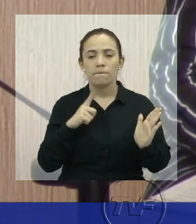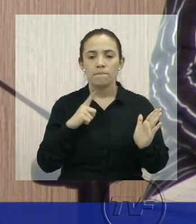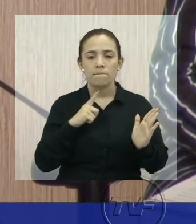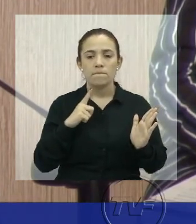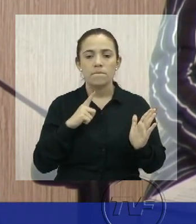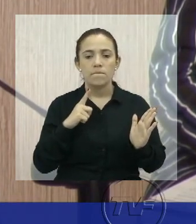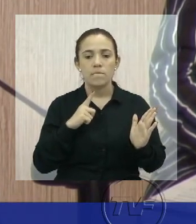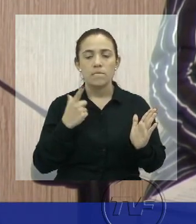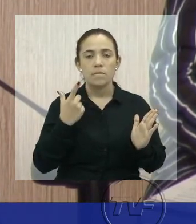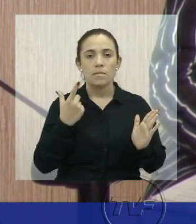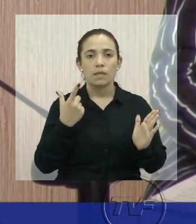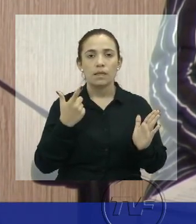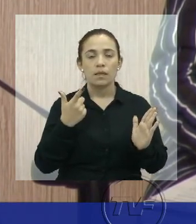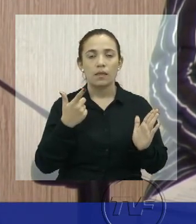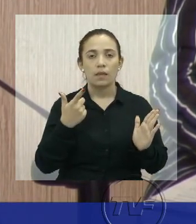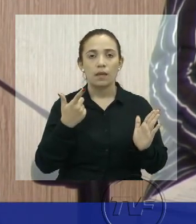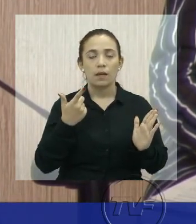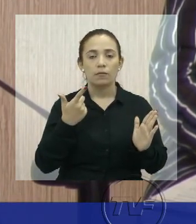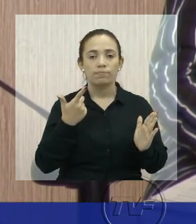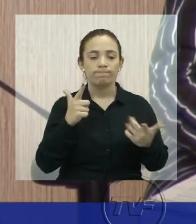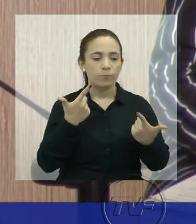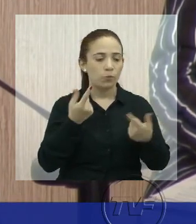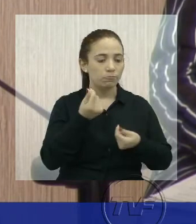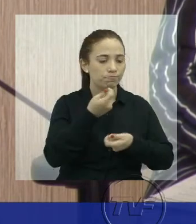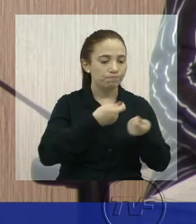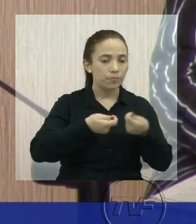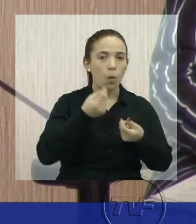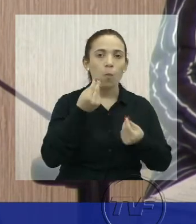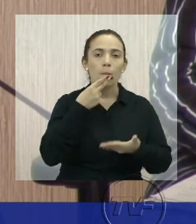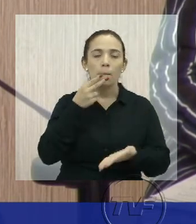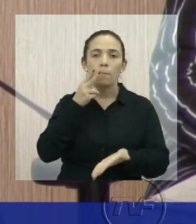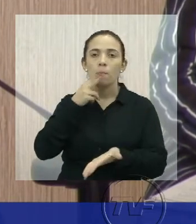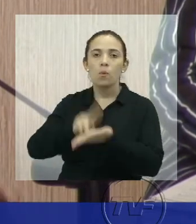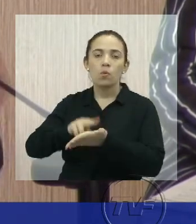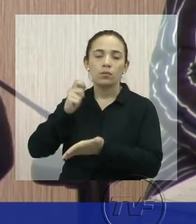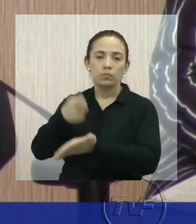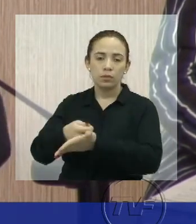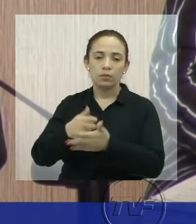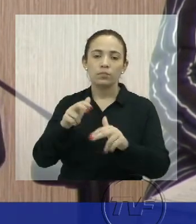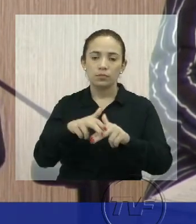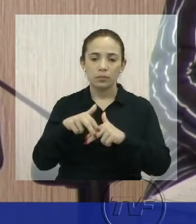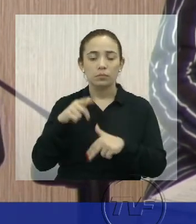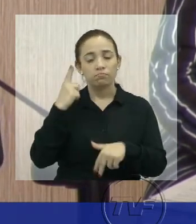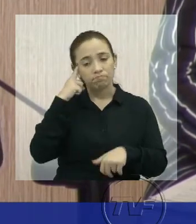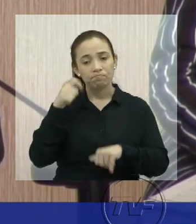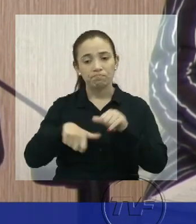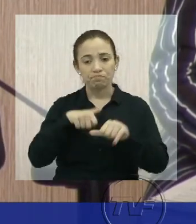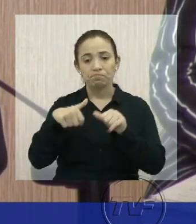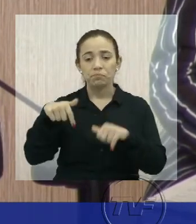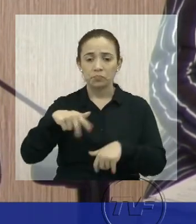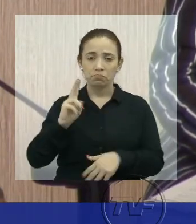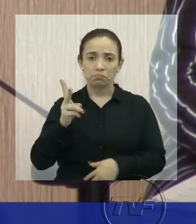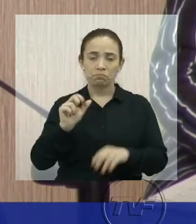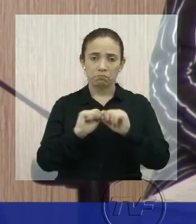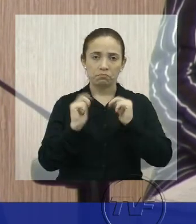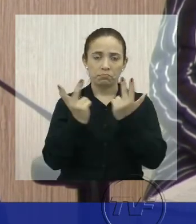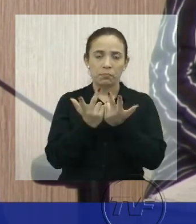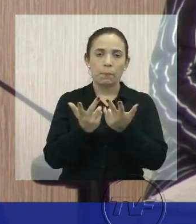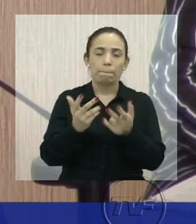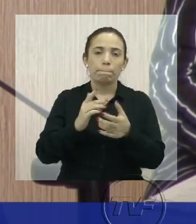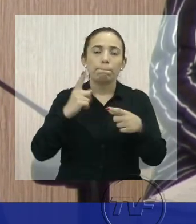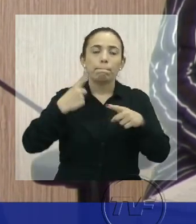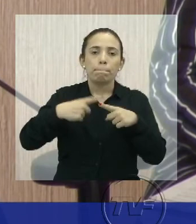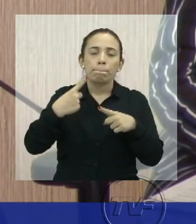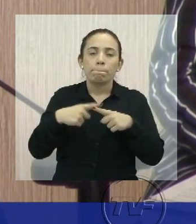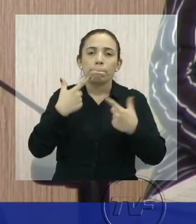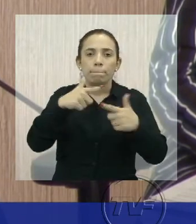poder financeiro, menor capacidade financeira. E eu acho que isso está sujeito a revisões aqui pelo próprio Parlamento, para essa